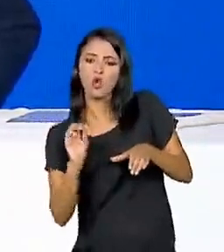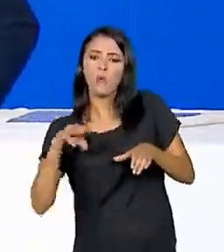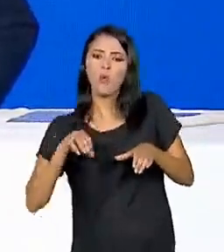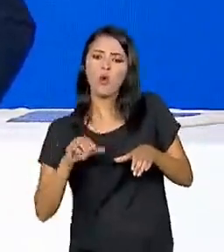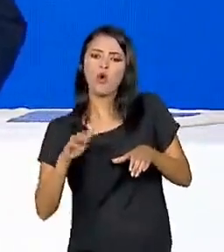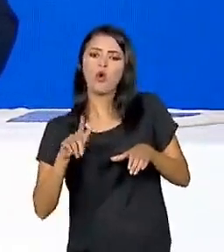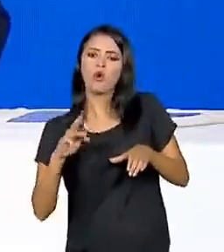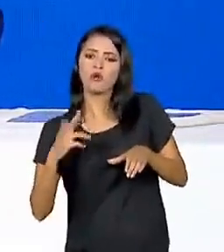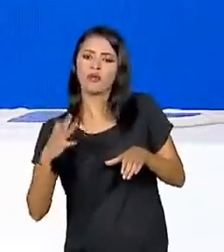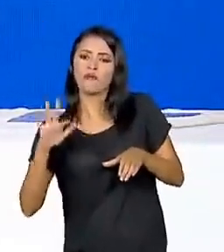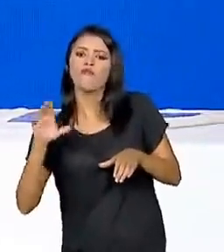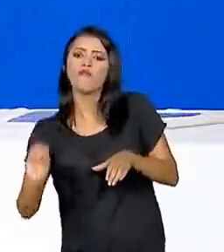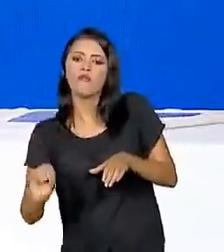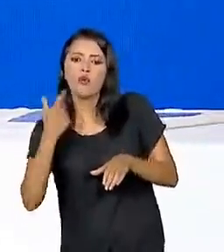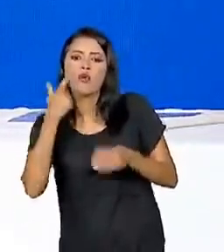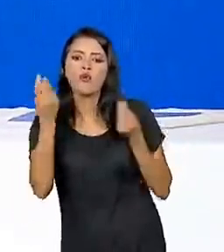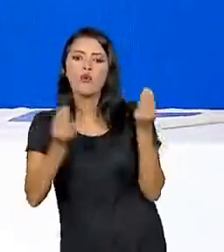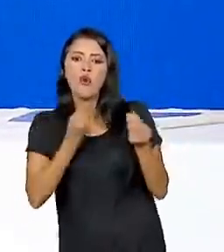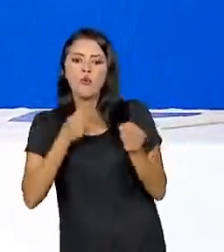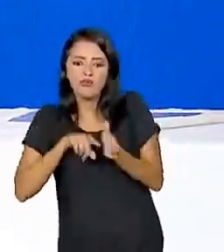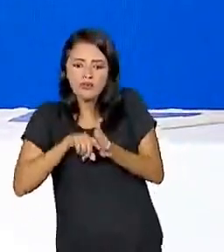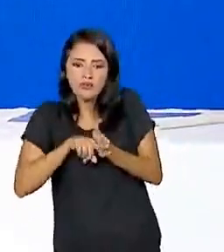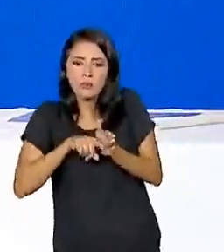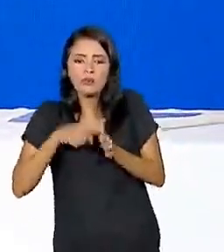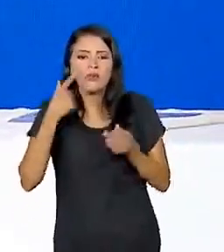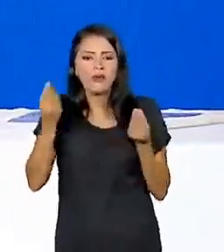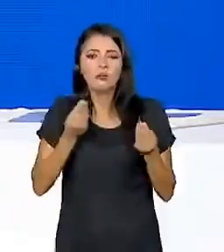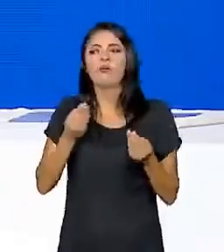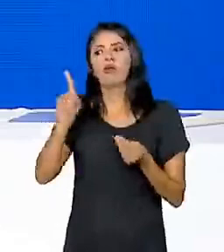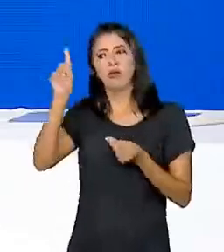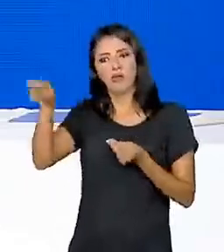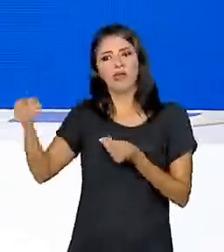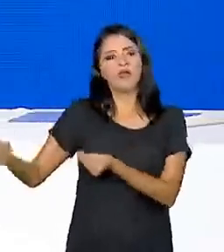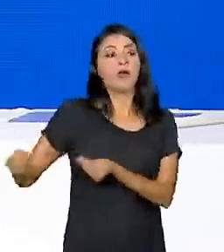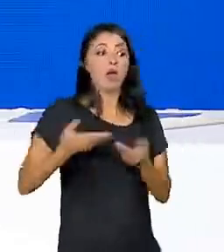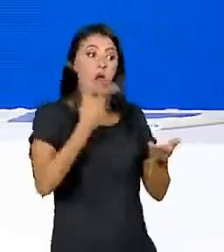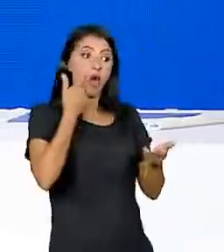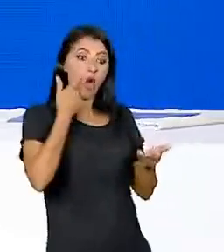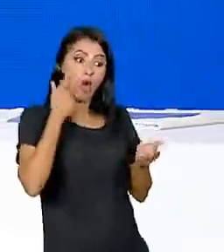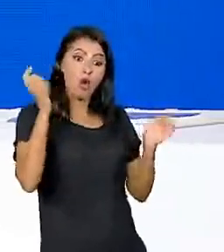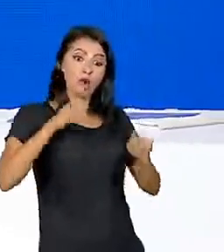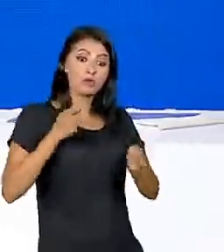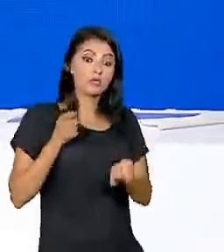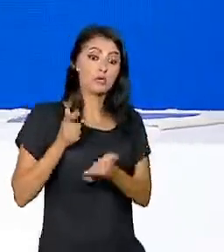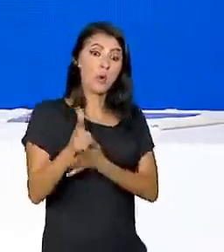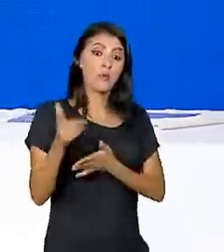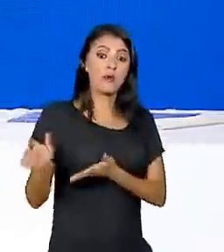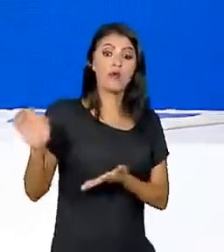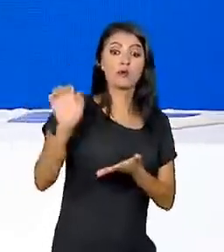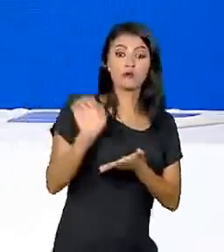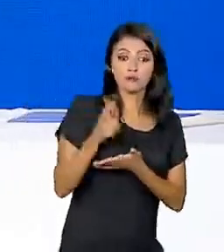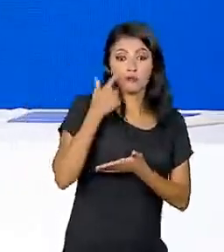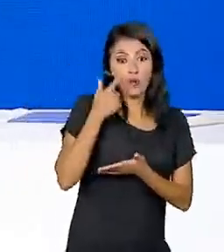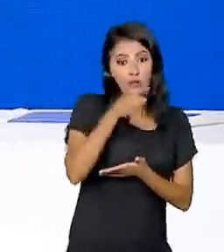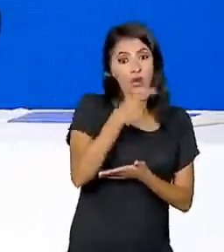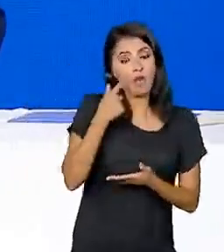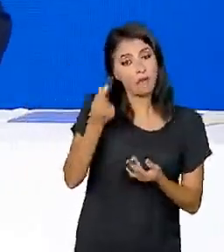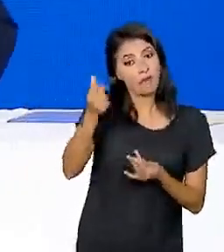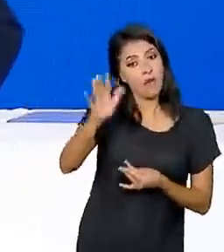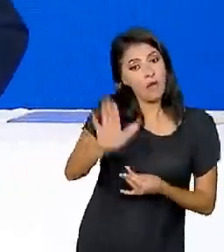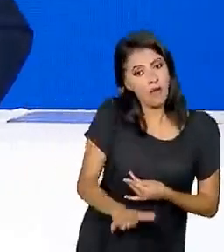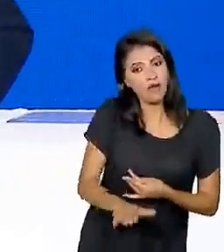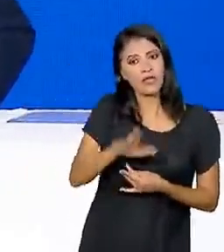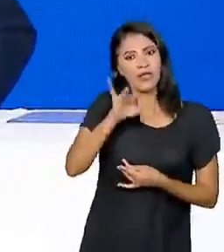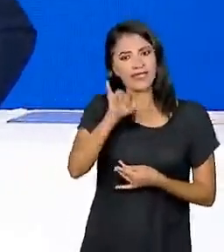Brasil, eles oferecem condições especiais para quem comprar ou quem exportar, desde que